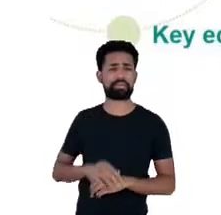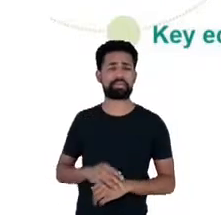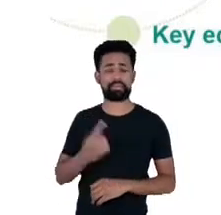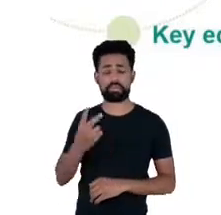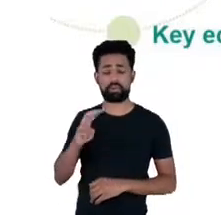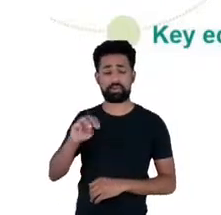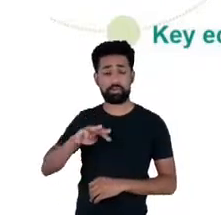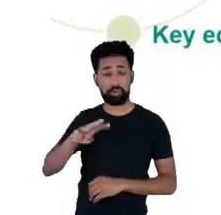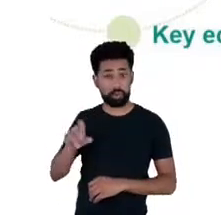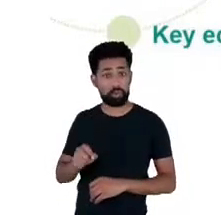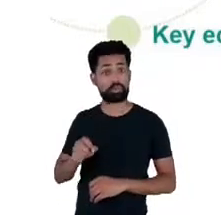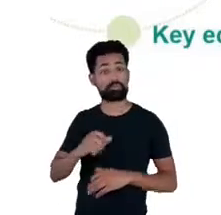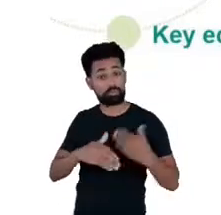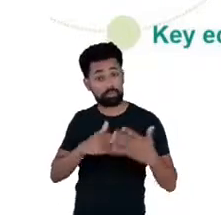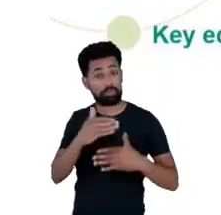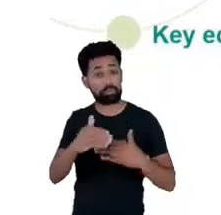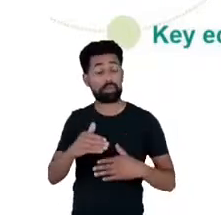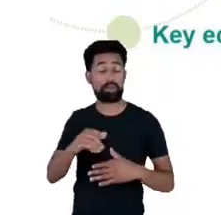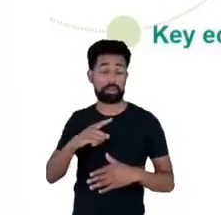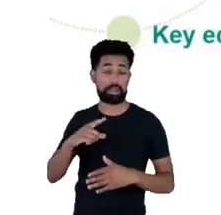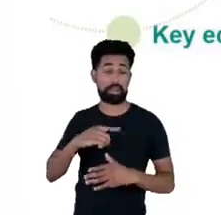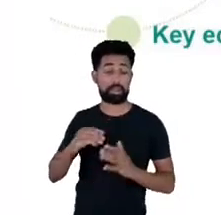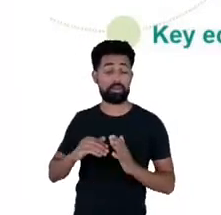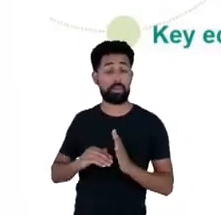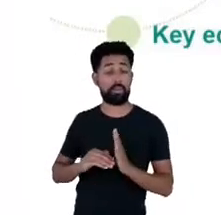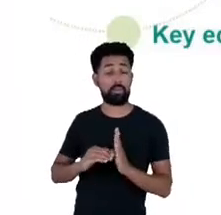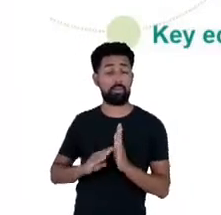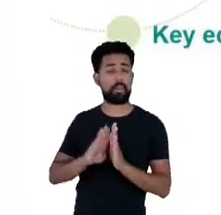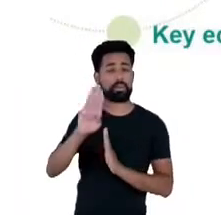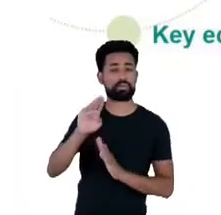um aumento de 7% por ano.